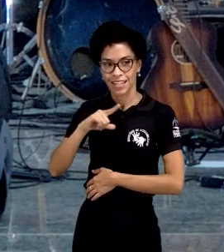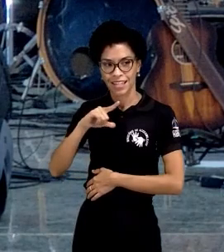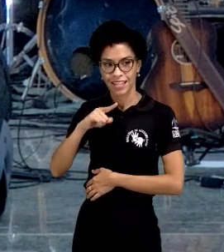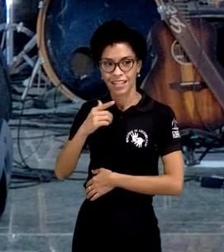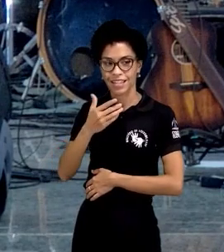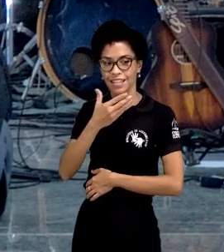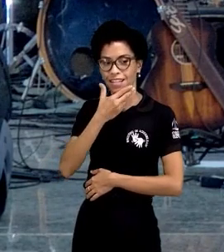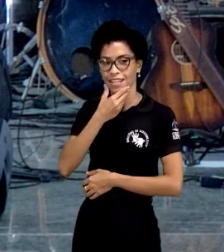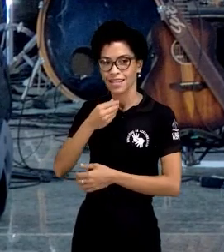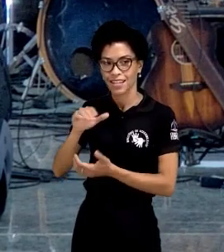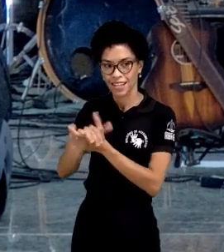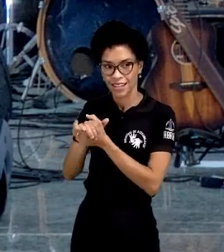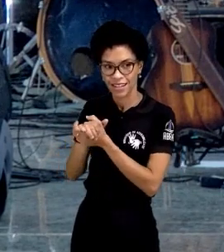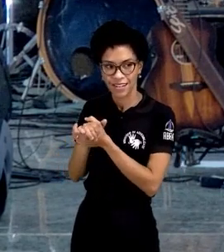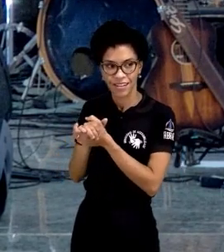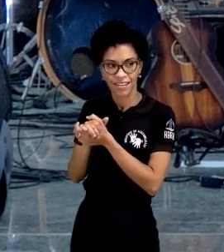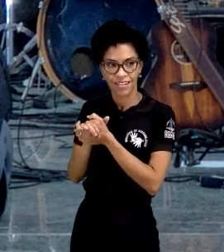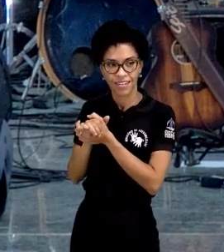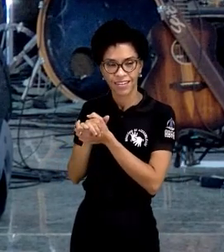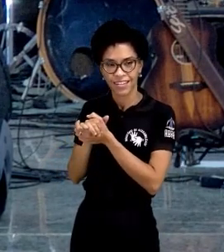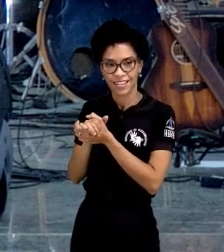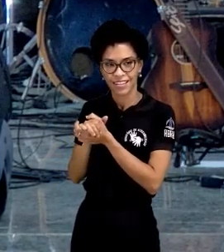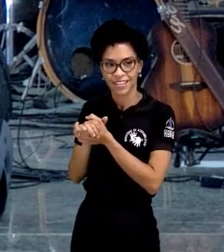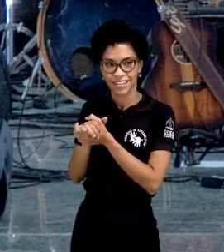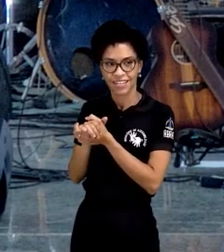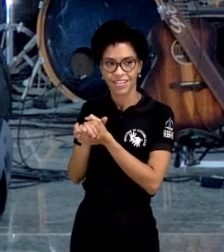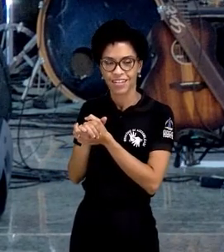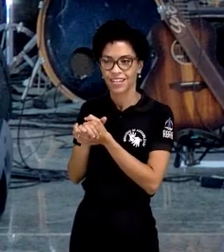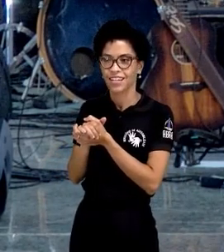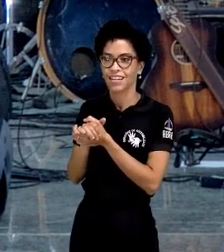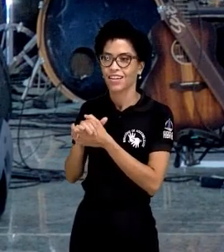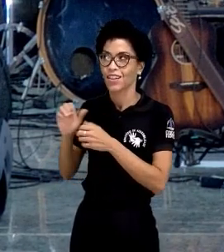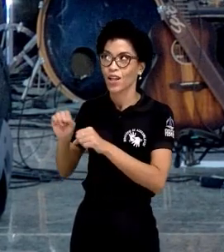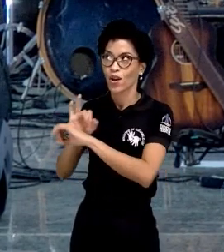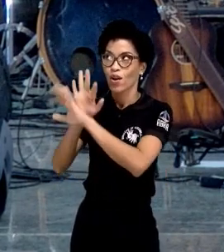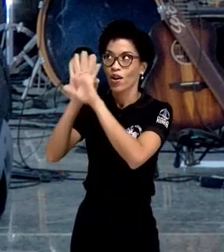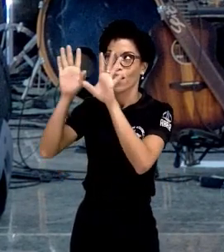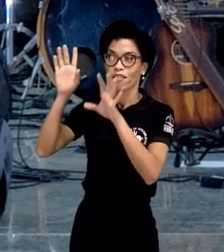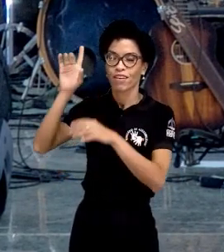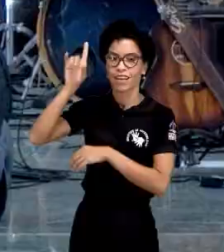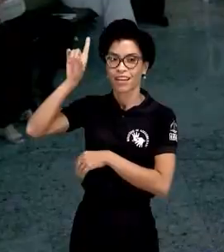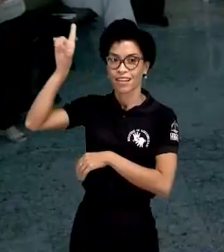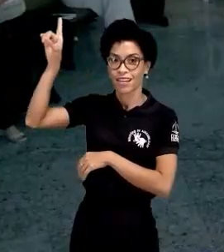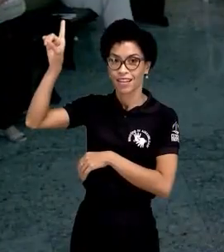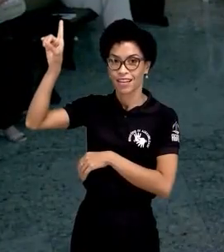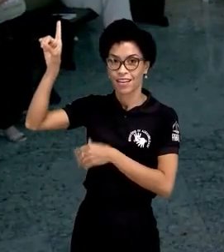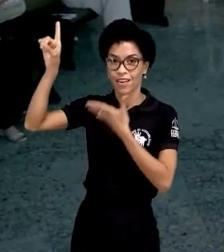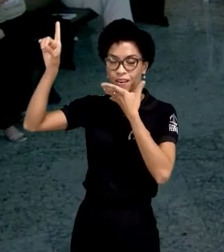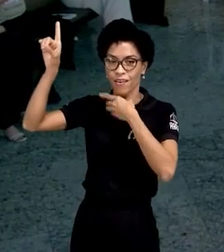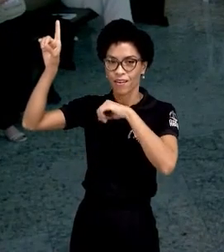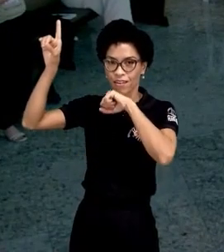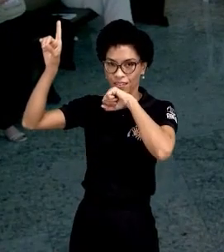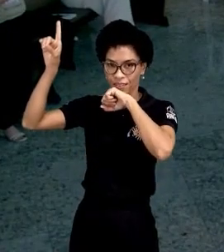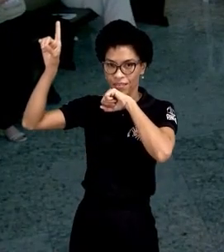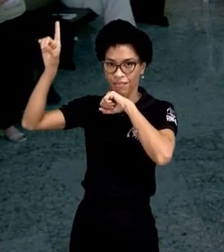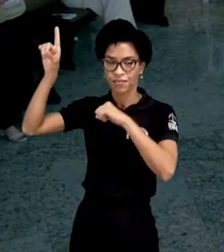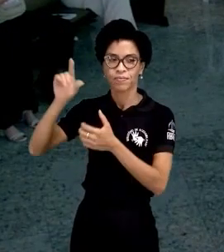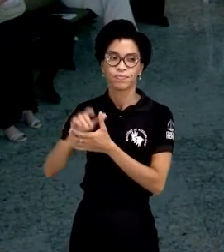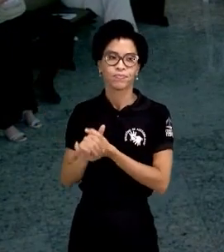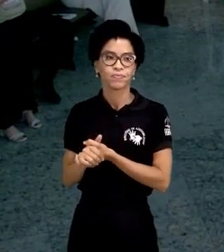glorifiquem ao Pai pelas esposas. Eita, agora eu não sei mais nem como foi que eu falei. Vocês sabem.